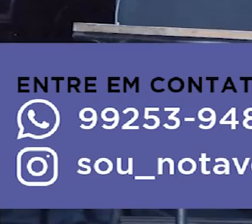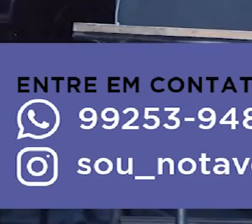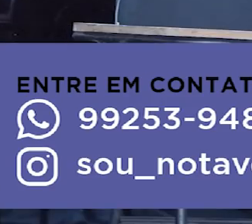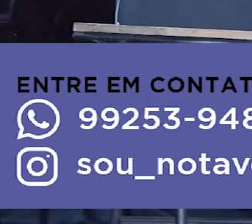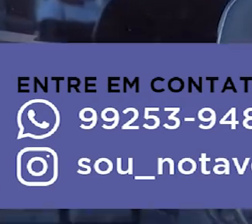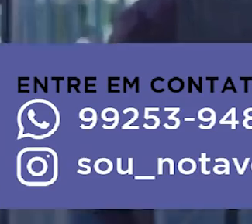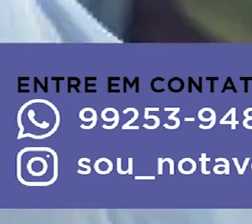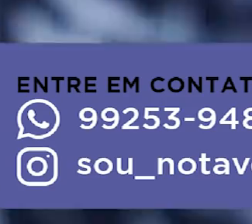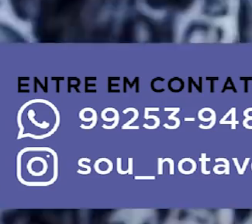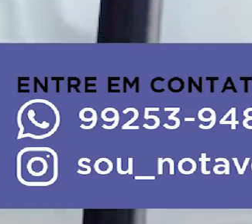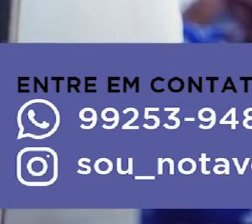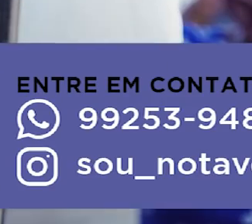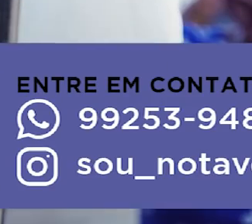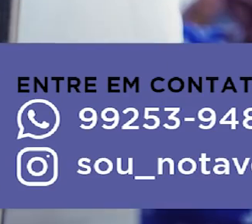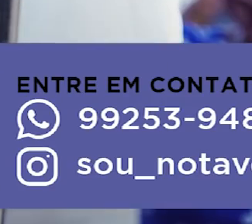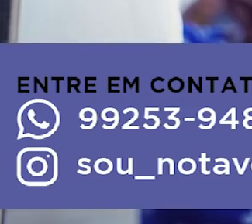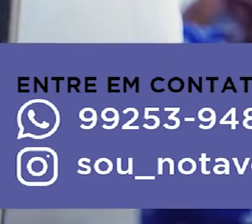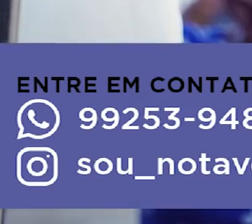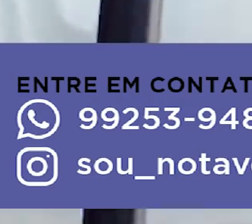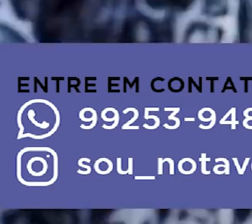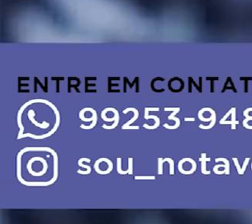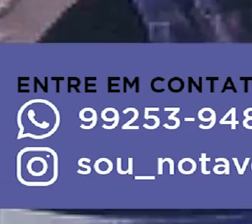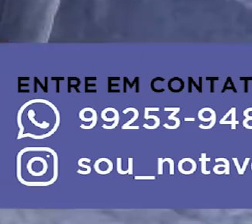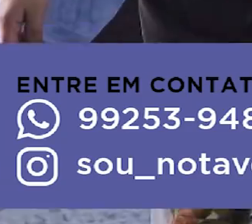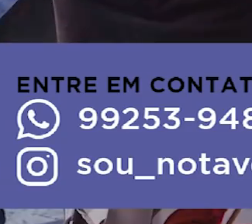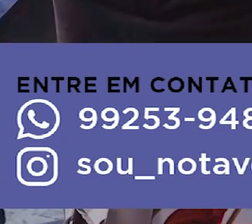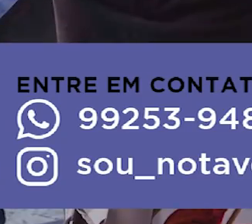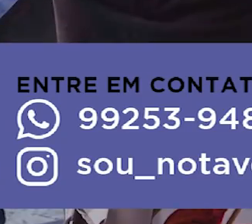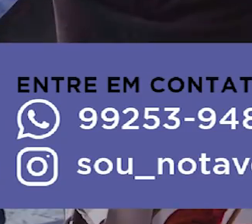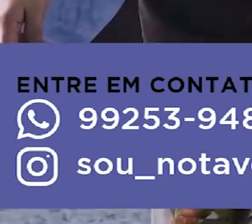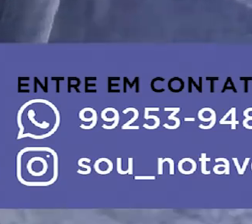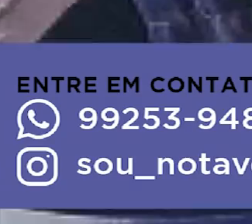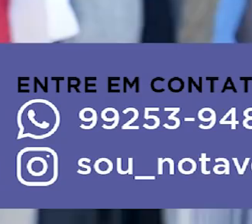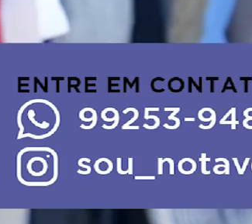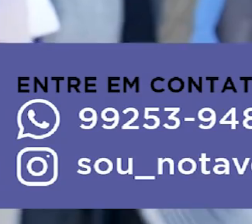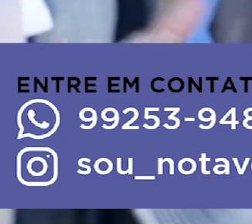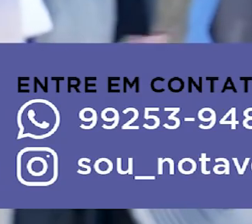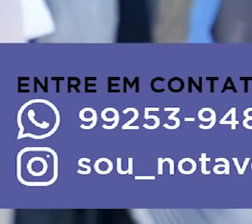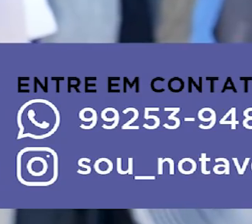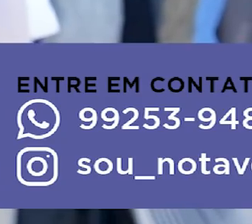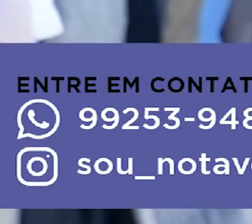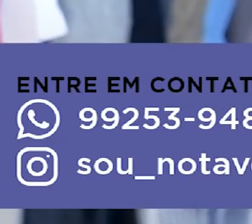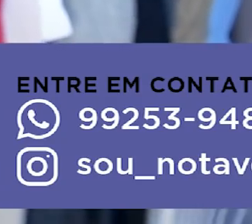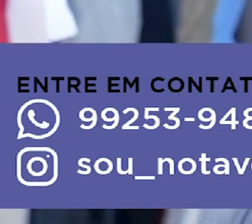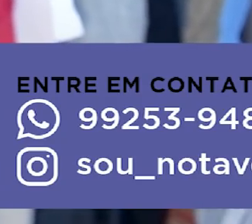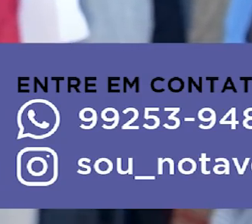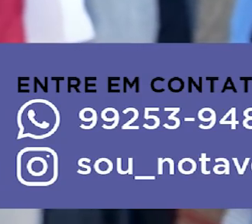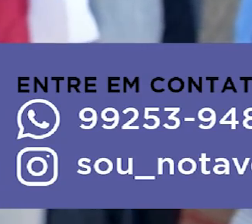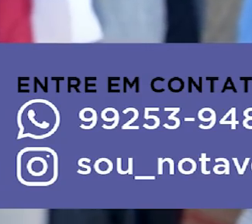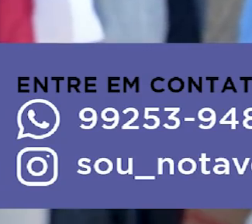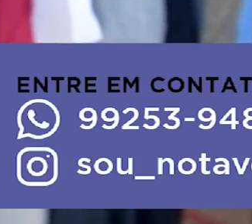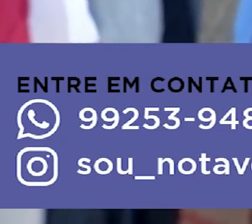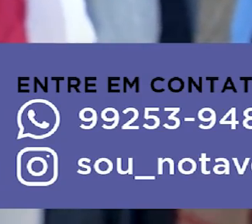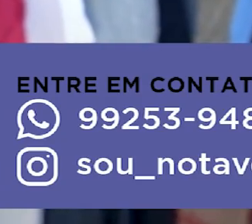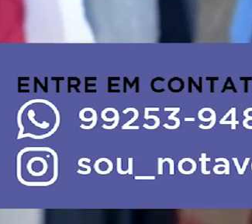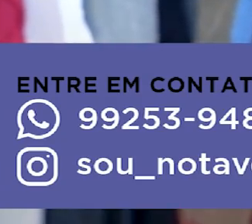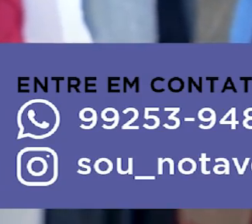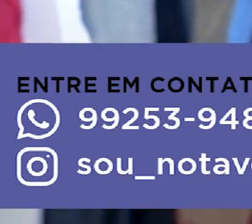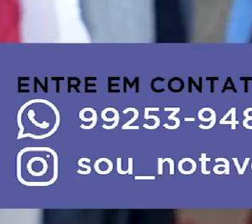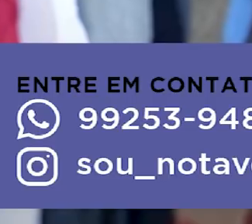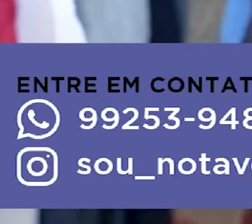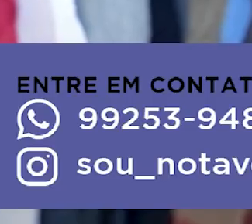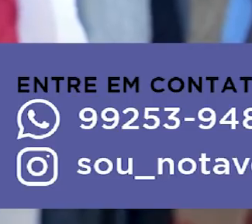de deus para que isso possa chegar até as pessoas quantas famílias foram abençoados e tem sido abençoados nesse tempo você pode